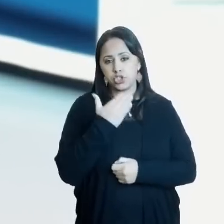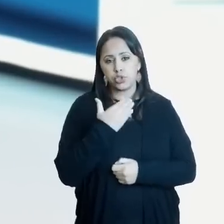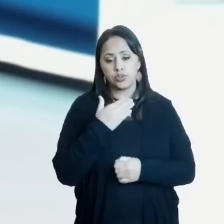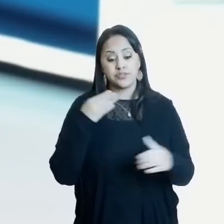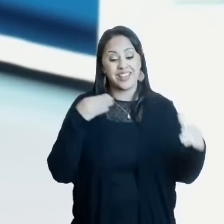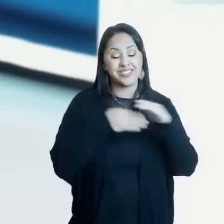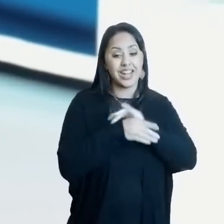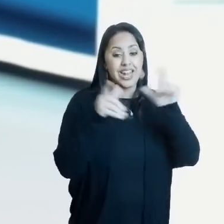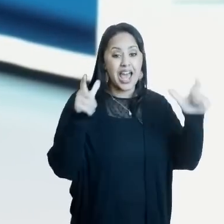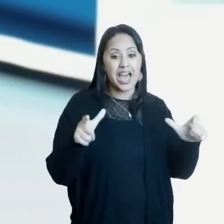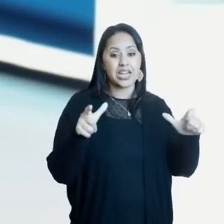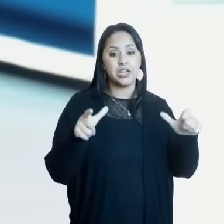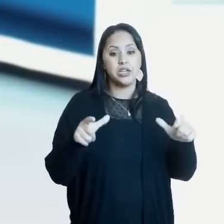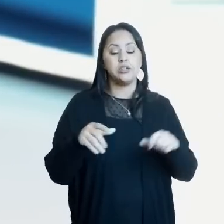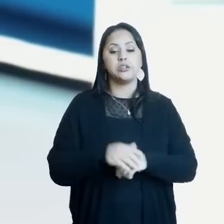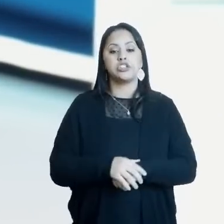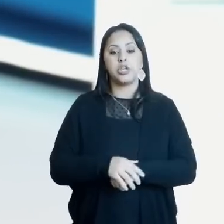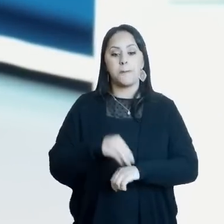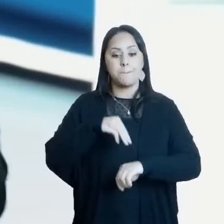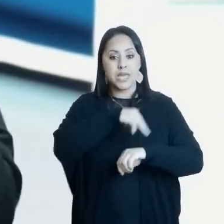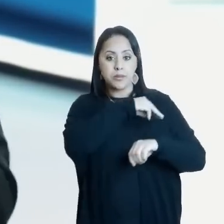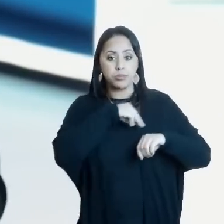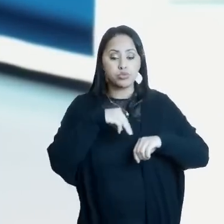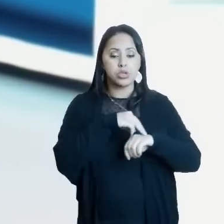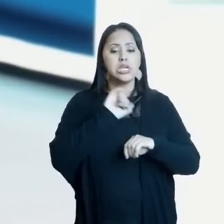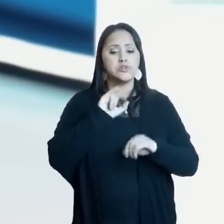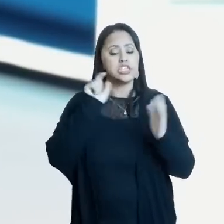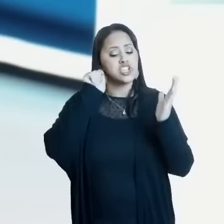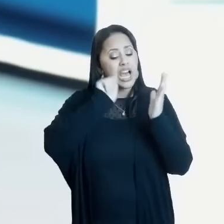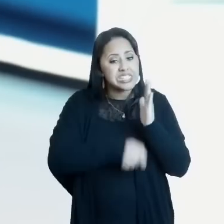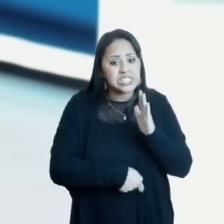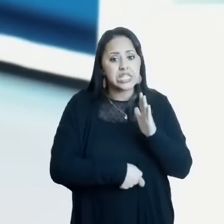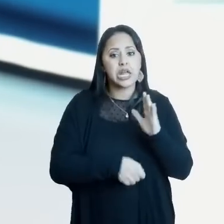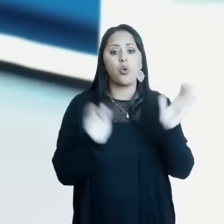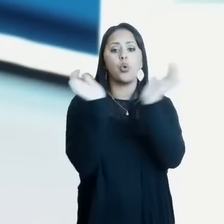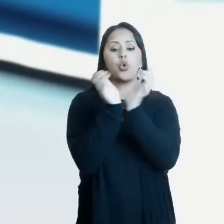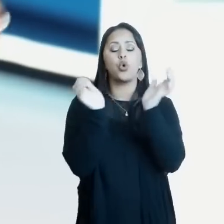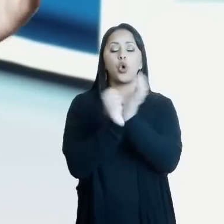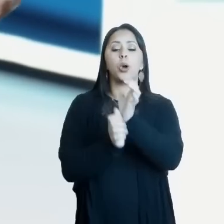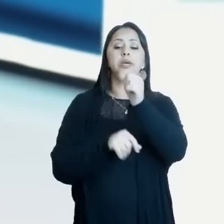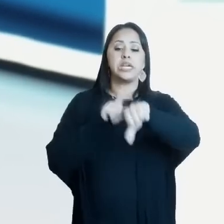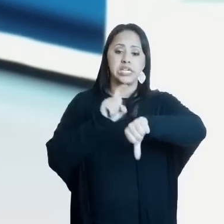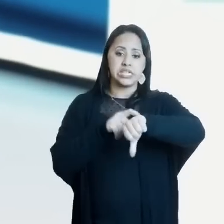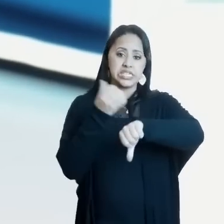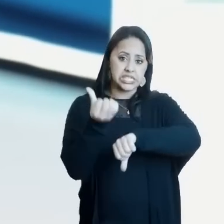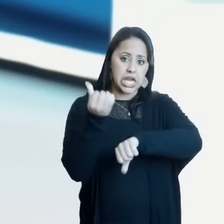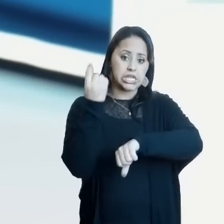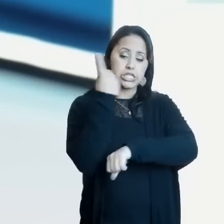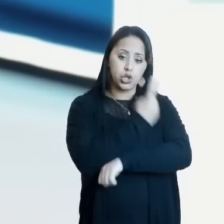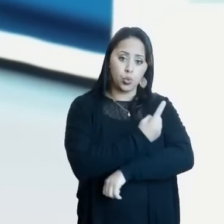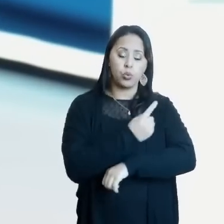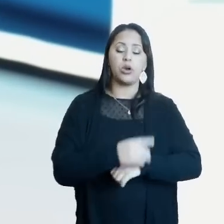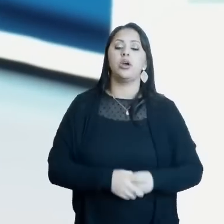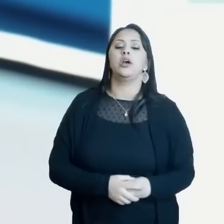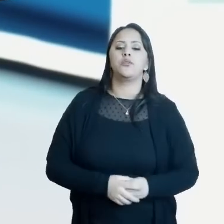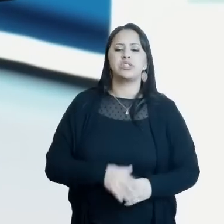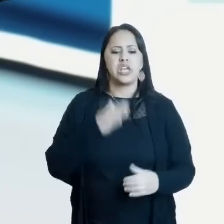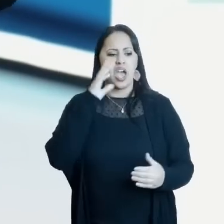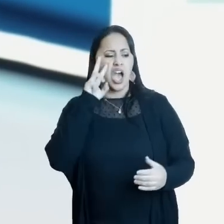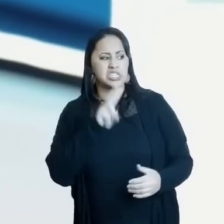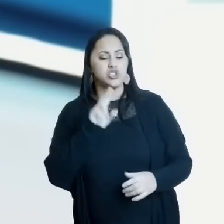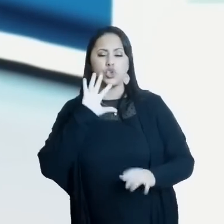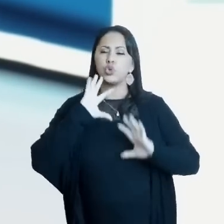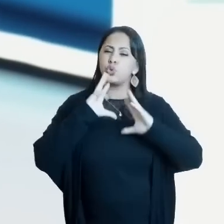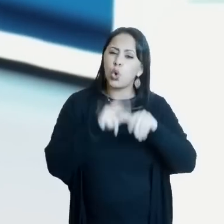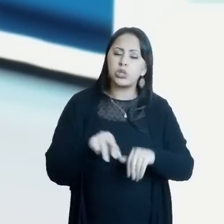na área de membros e aperta recuperar a senha. Se você já é assinante do Clube 6 em 1, que é assistir todas as lives que a gente faz aqui e deixa